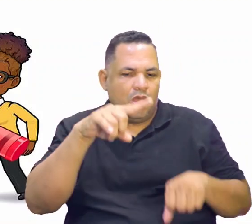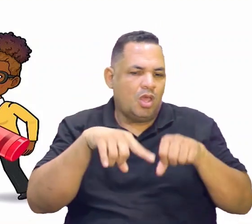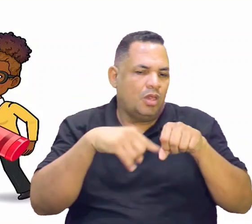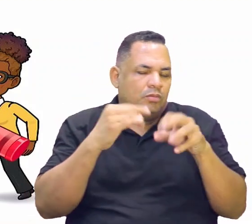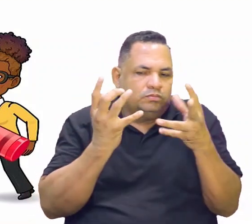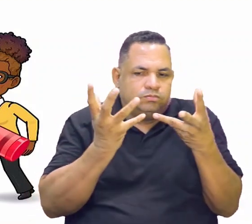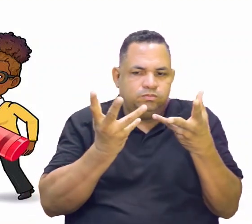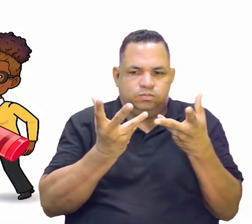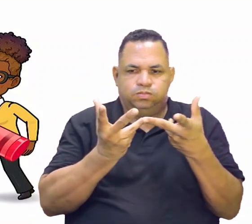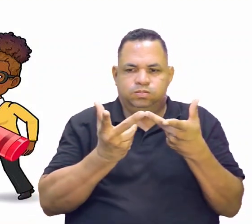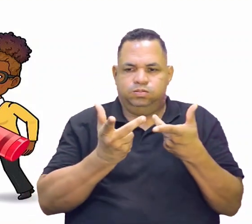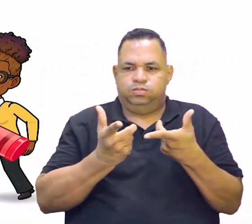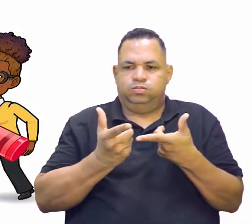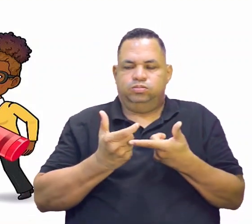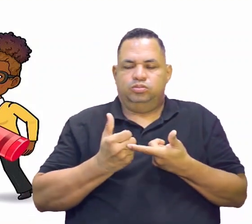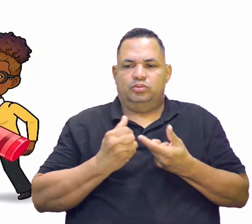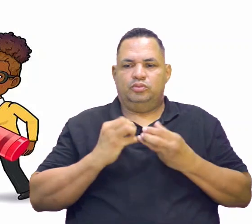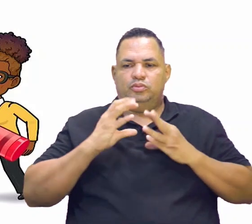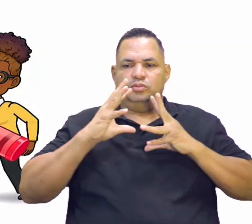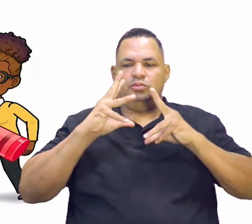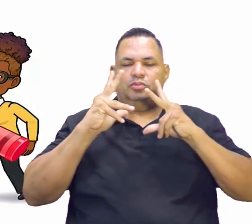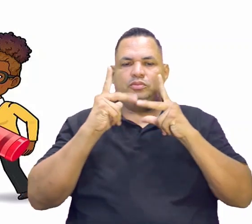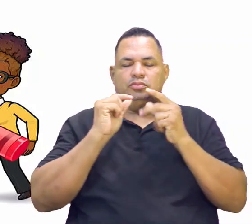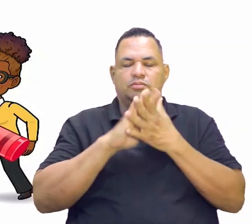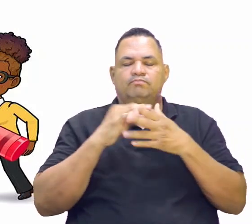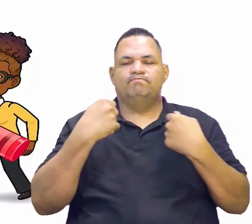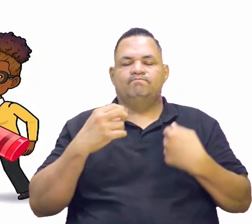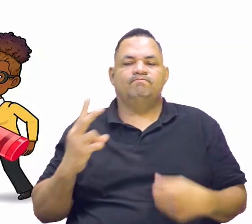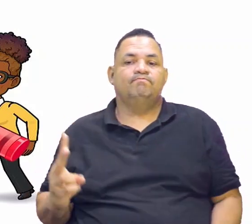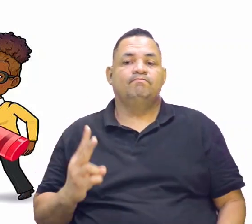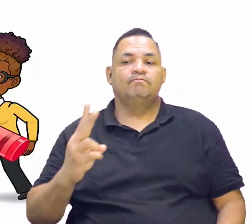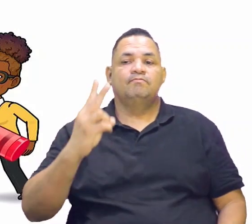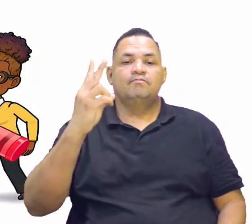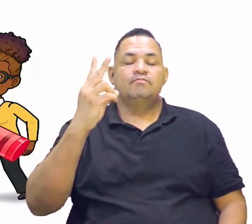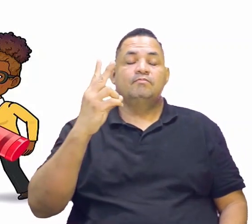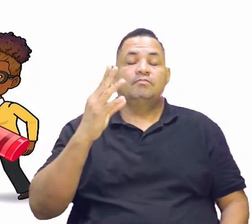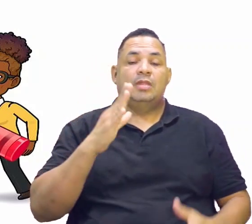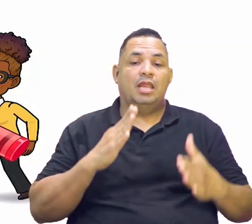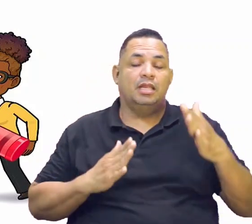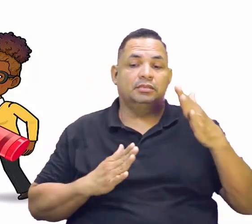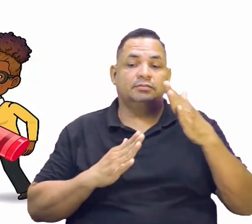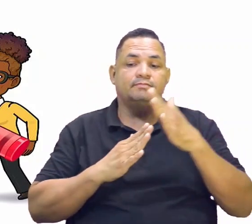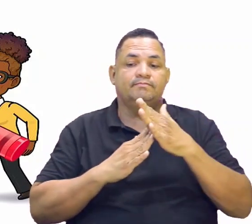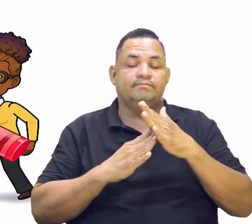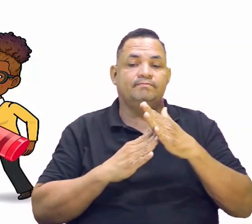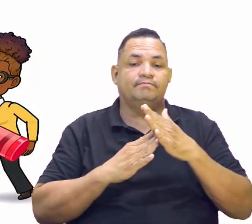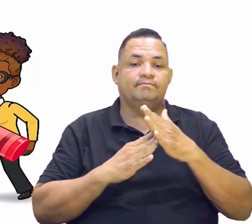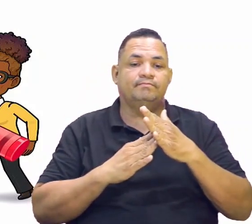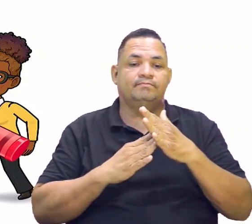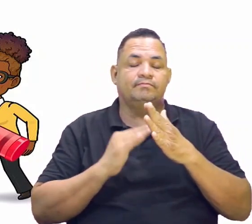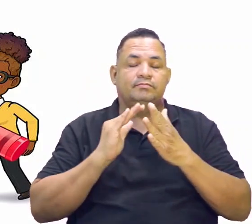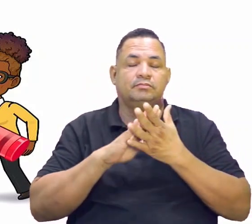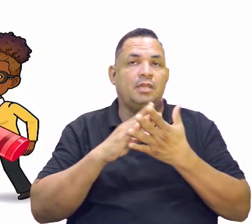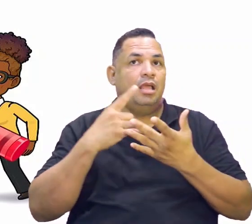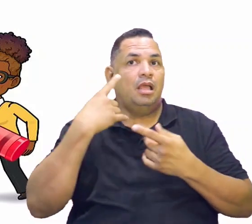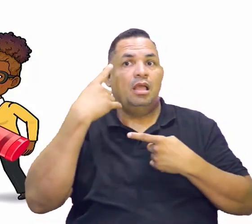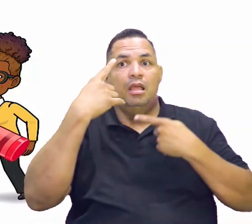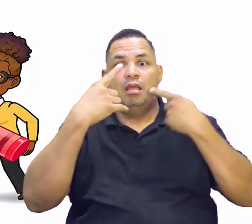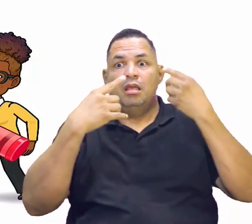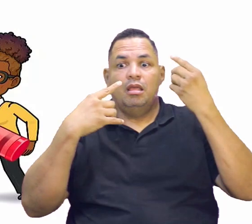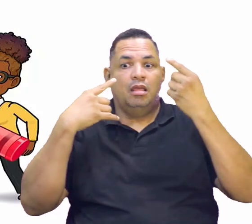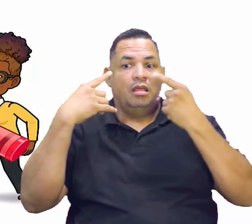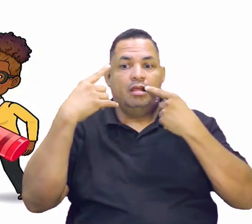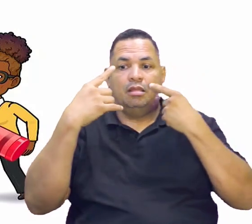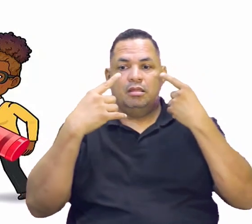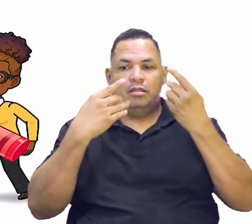o maravilhoso, tudo isso deve ser valorizado para atingir os estados alucinatórios.